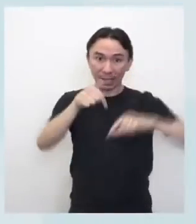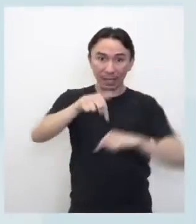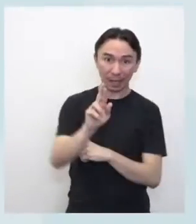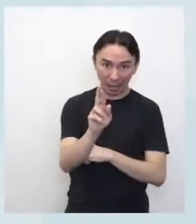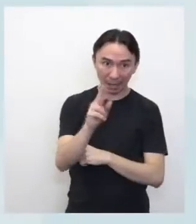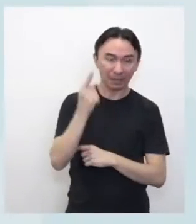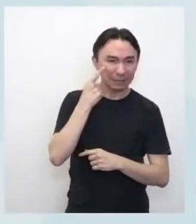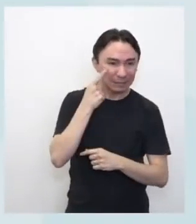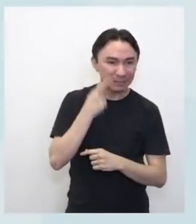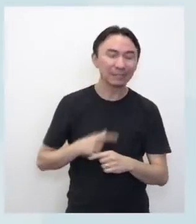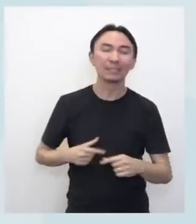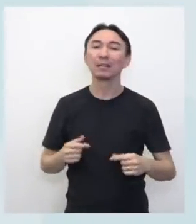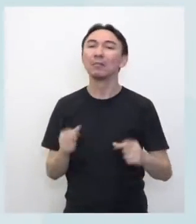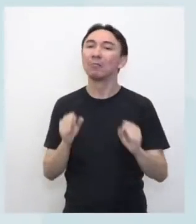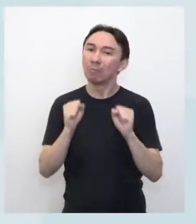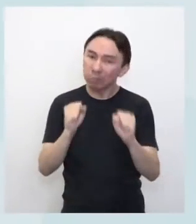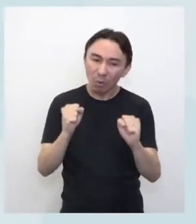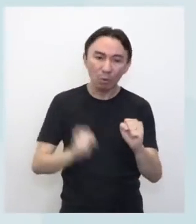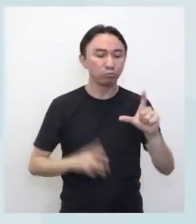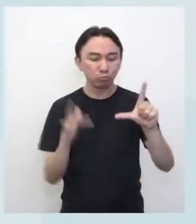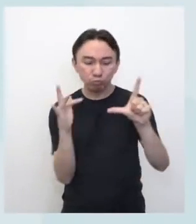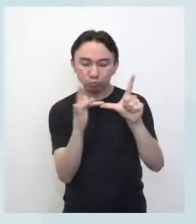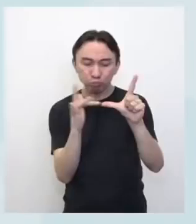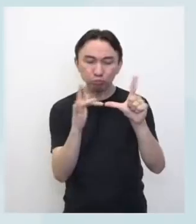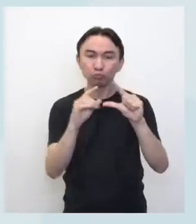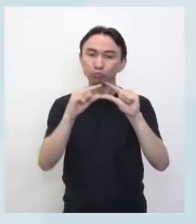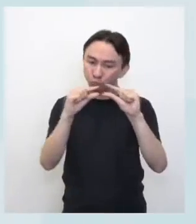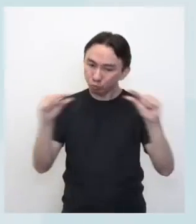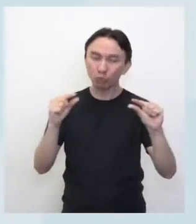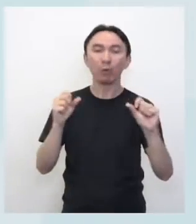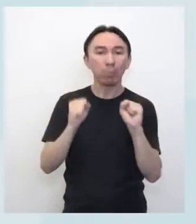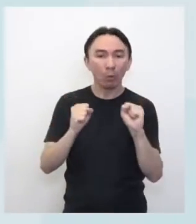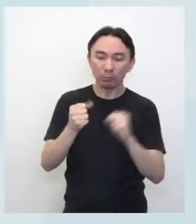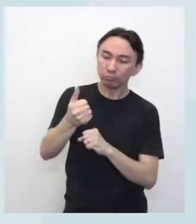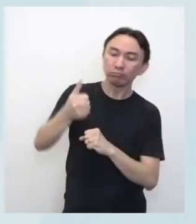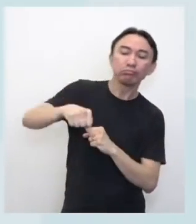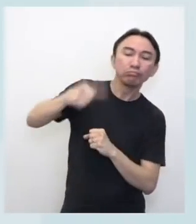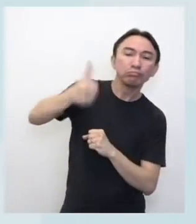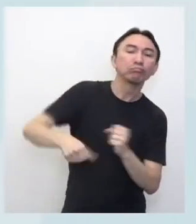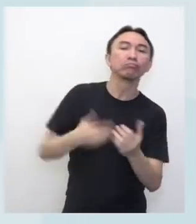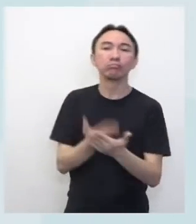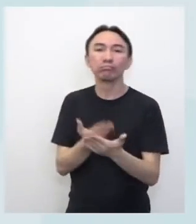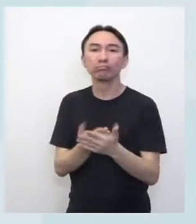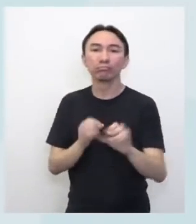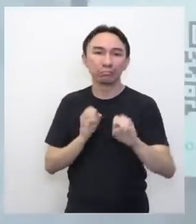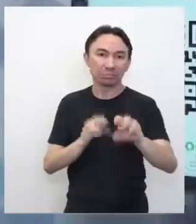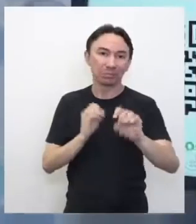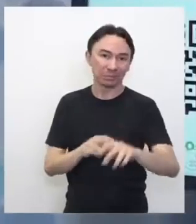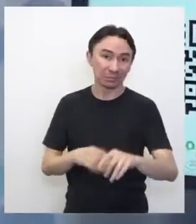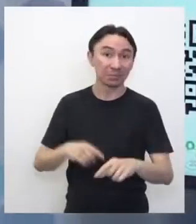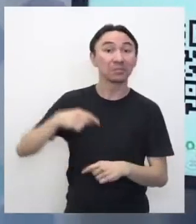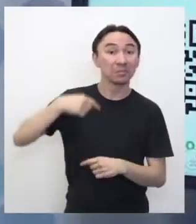Então, entre no QR Code ou no link e avalie a nossa aula. E eu encontro vocês com